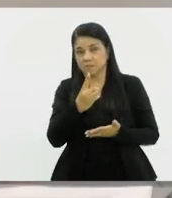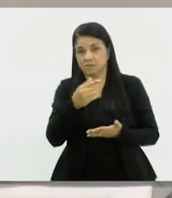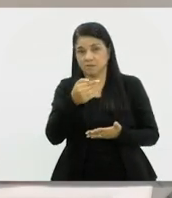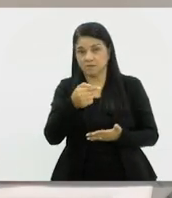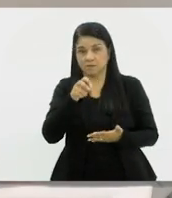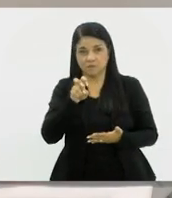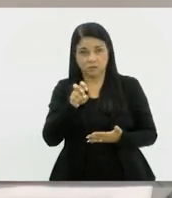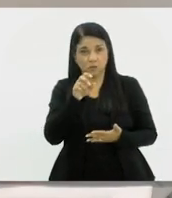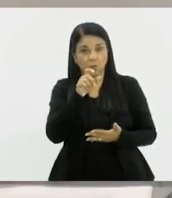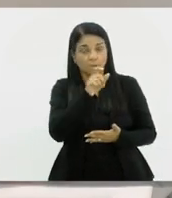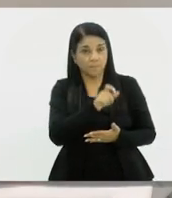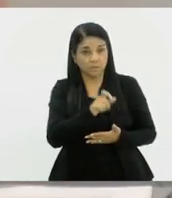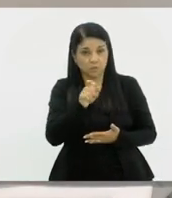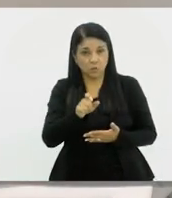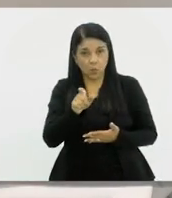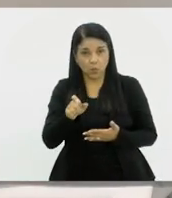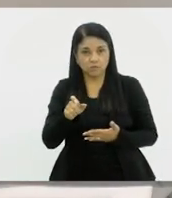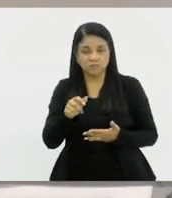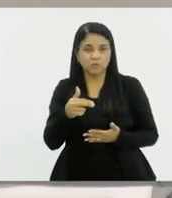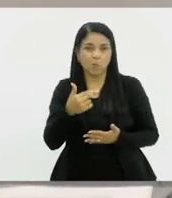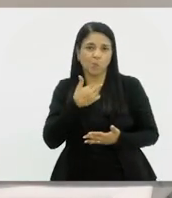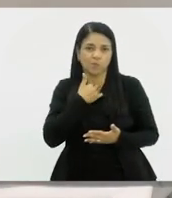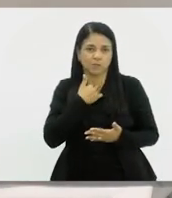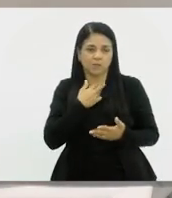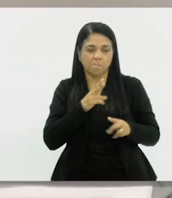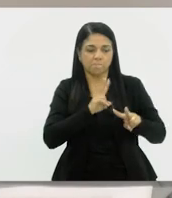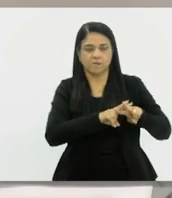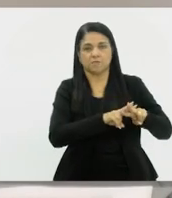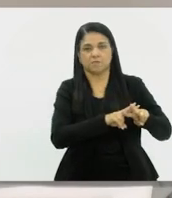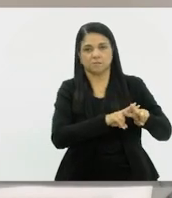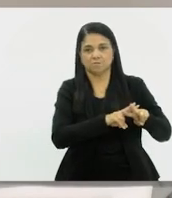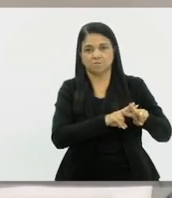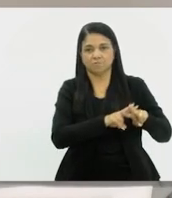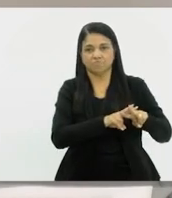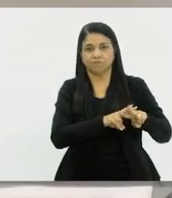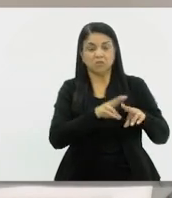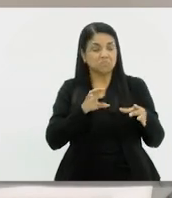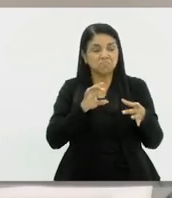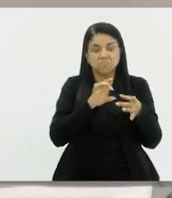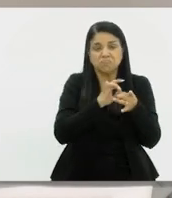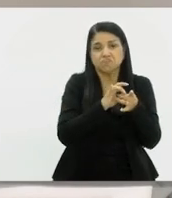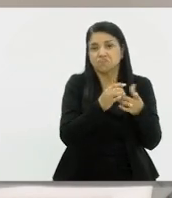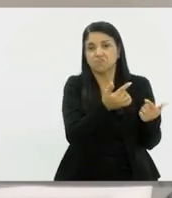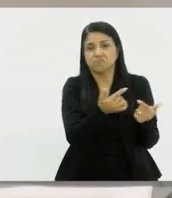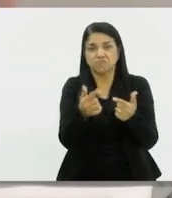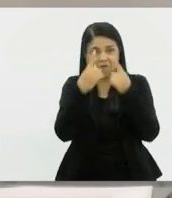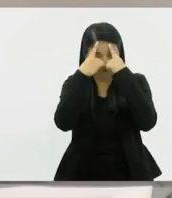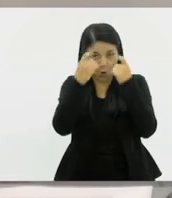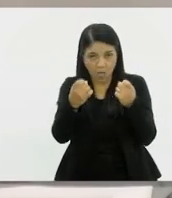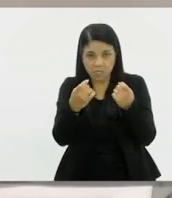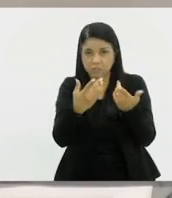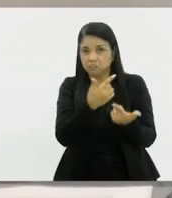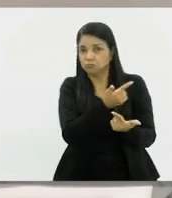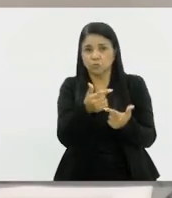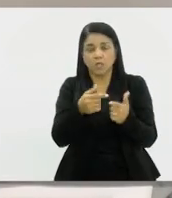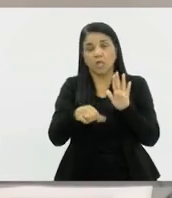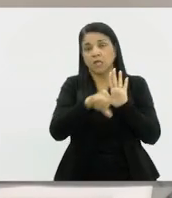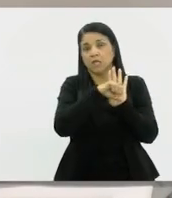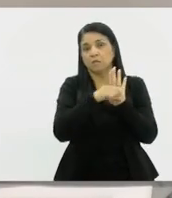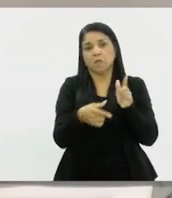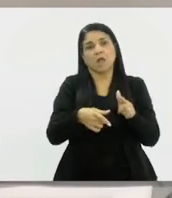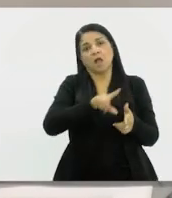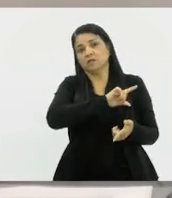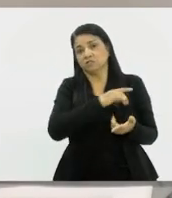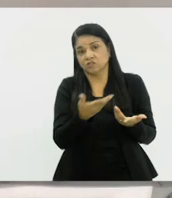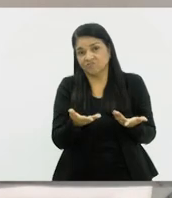pessoas não poderiam estar presas porque não estão ligadas à violência não são reincidentes tem uma quantidade menor do